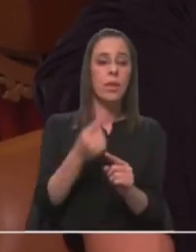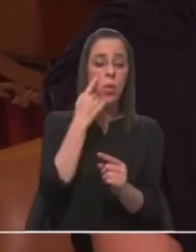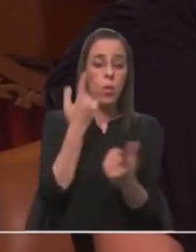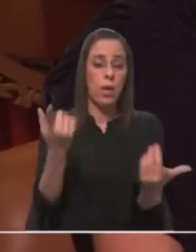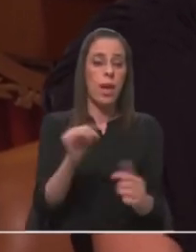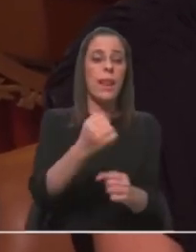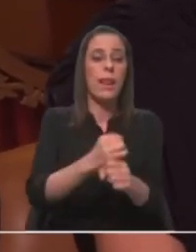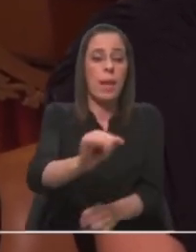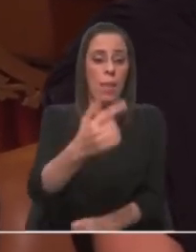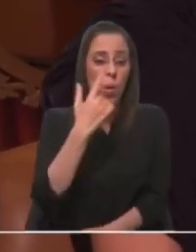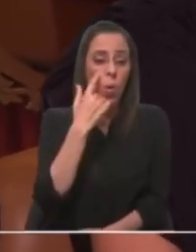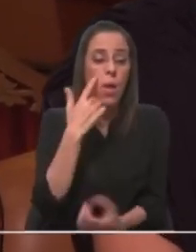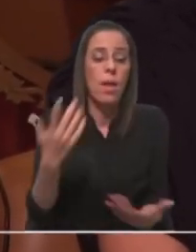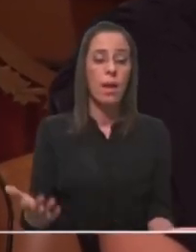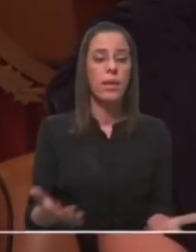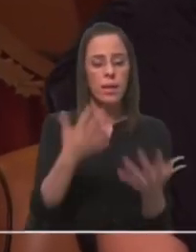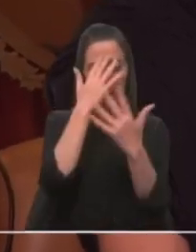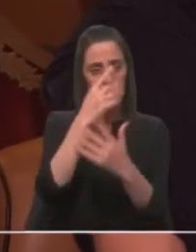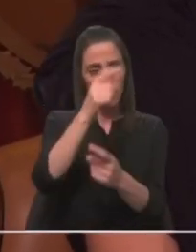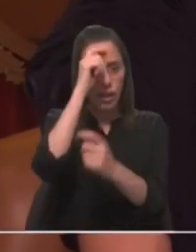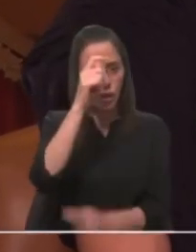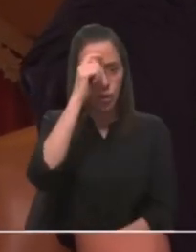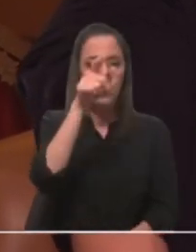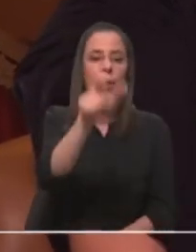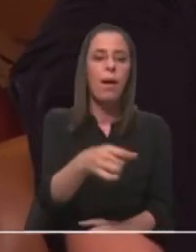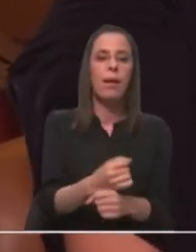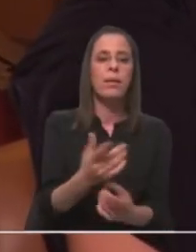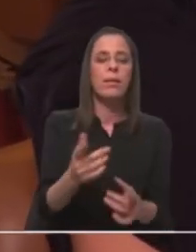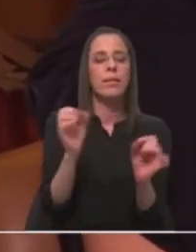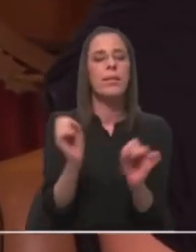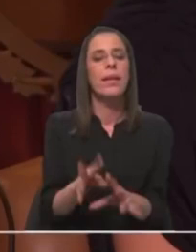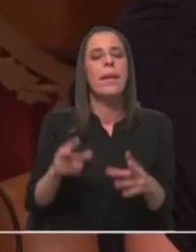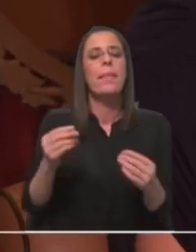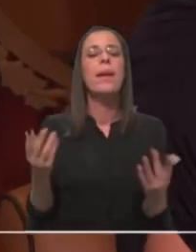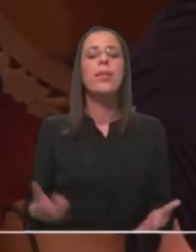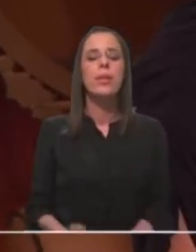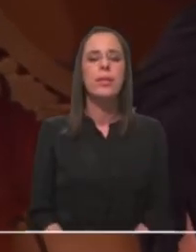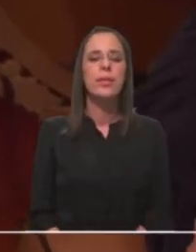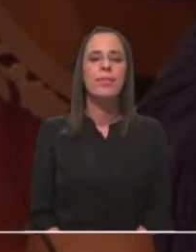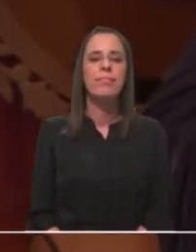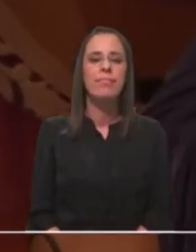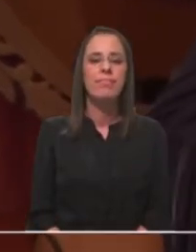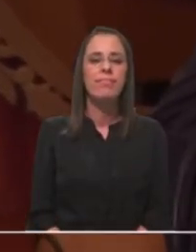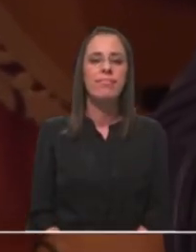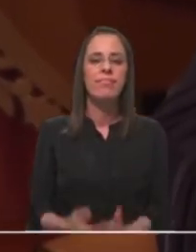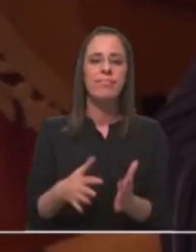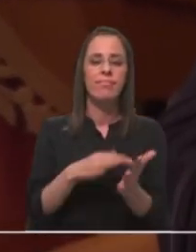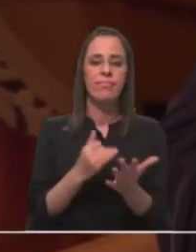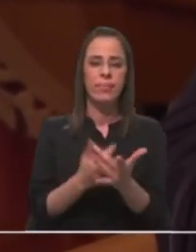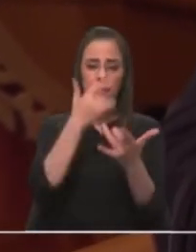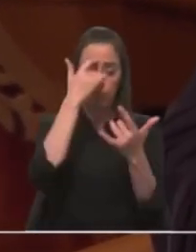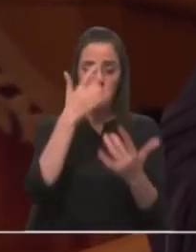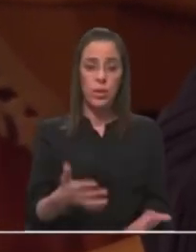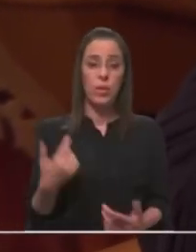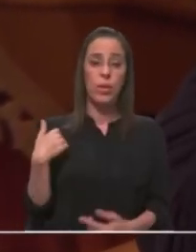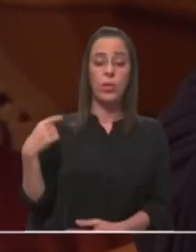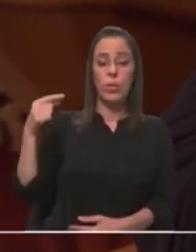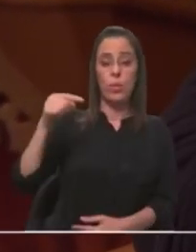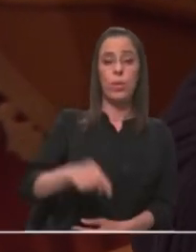conhece o seu trabalho e que admira o seu trabalho? É mágico. É mágico e é sempre uma surpresa quando eu